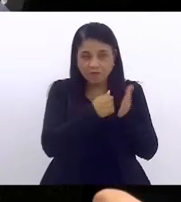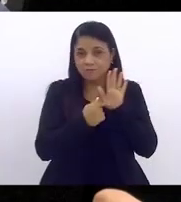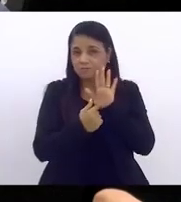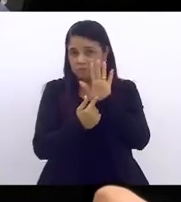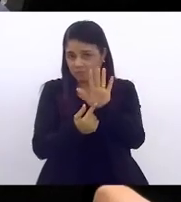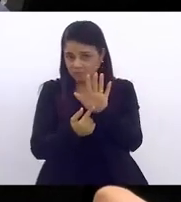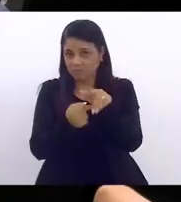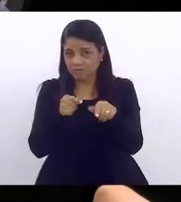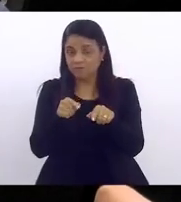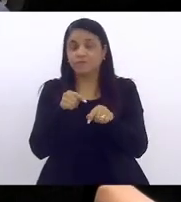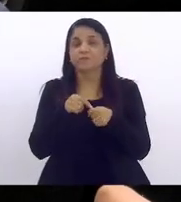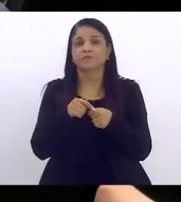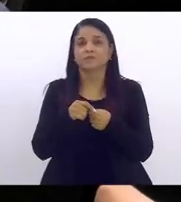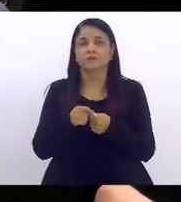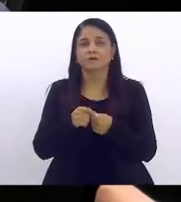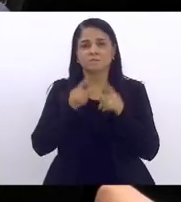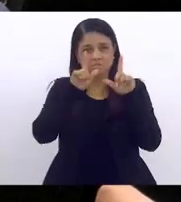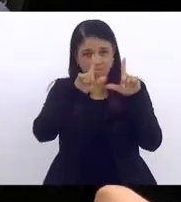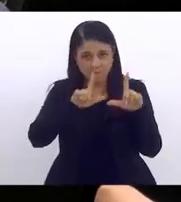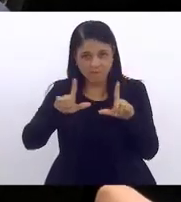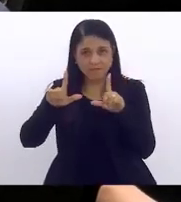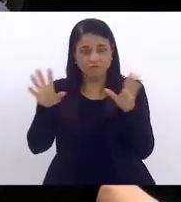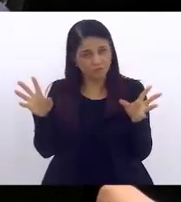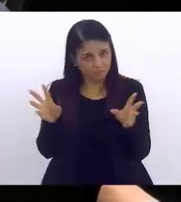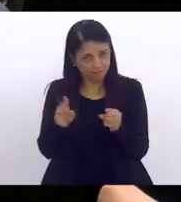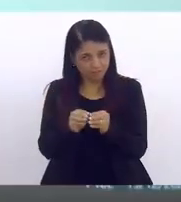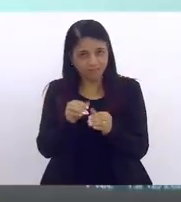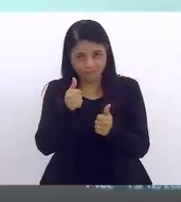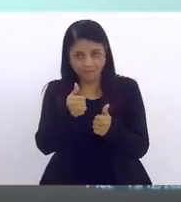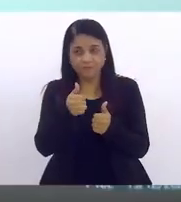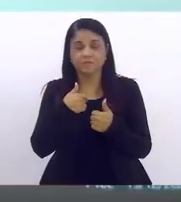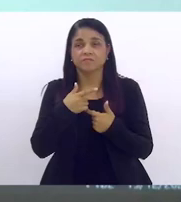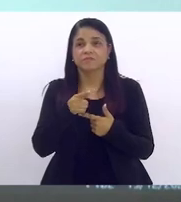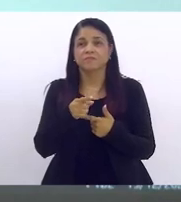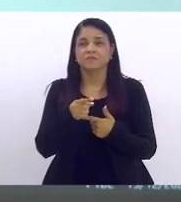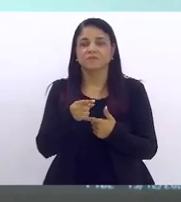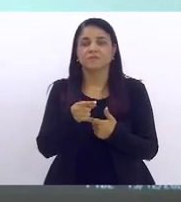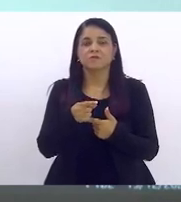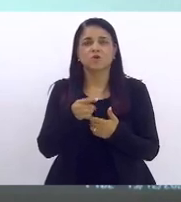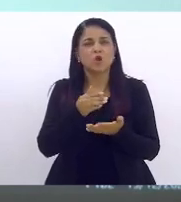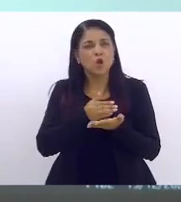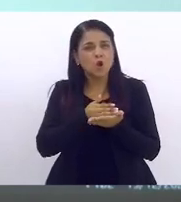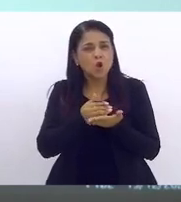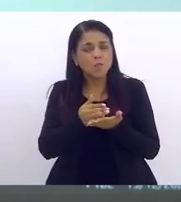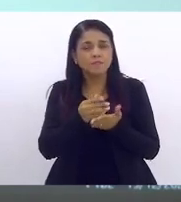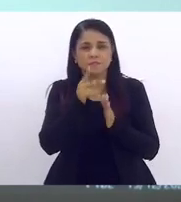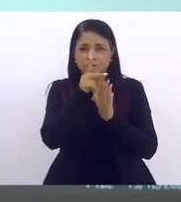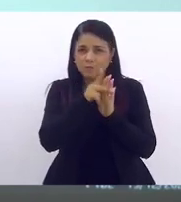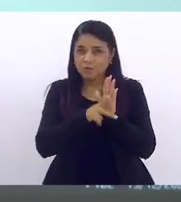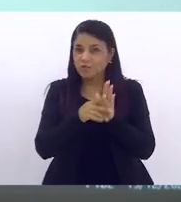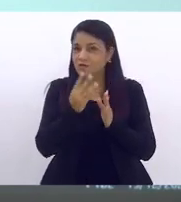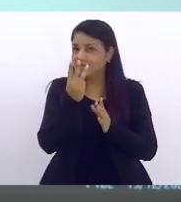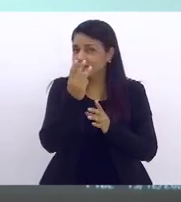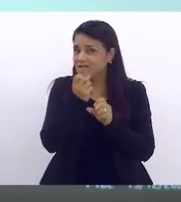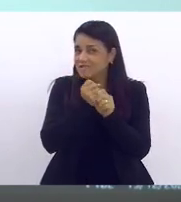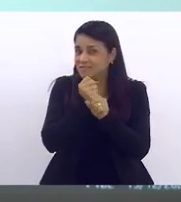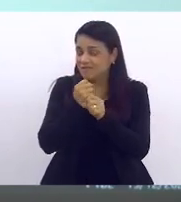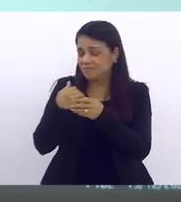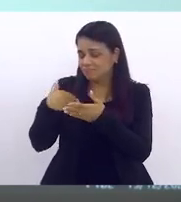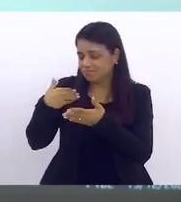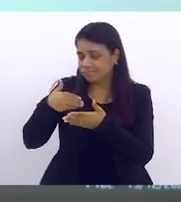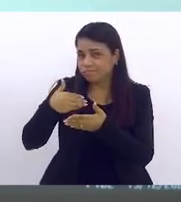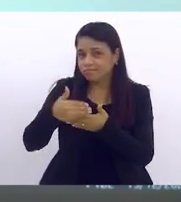aí a gente está só... Pode passar, que eu já estou encerrando já. A gente está só começando, gente. São 3 anos de uma